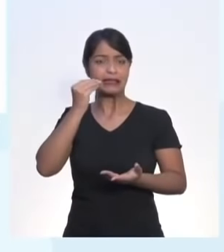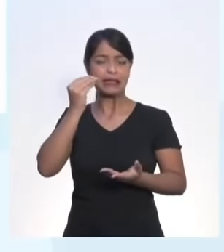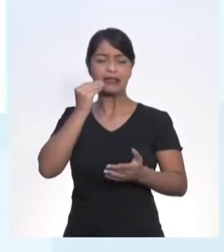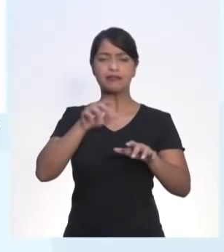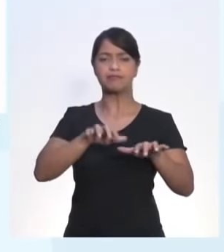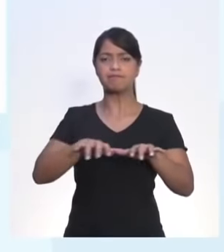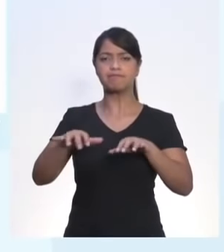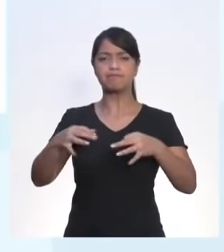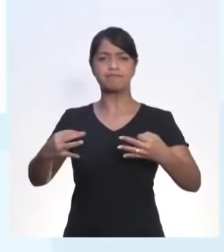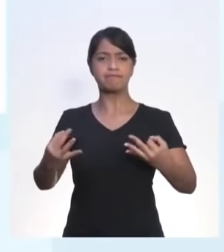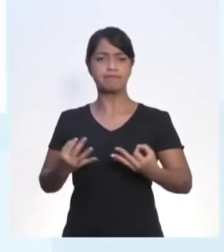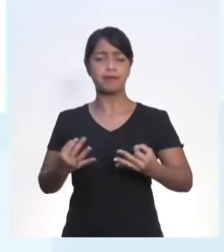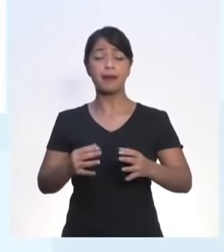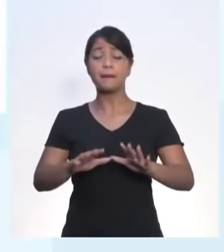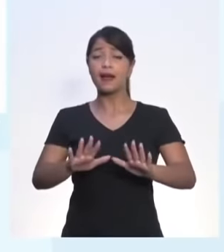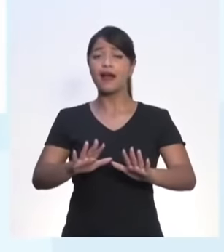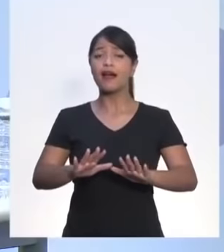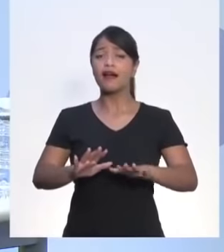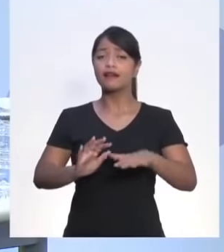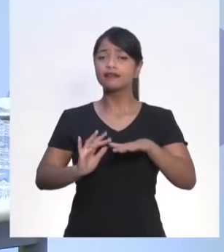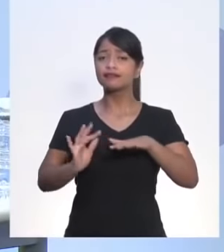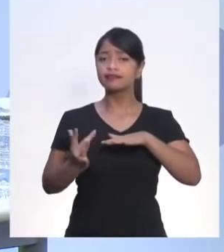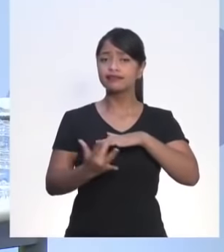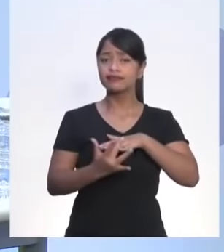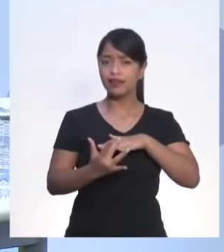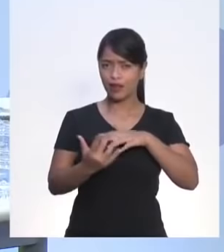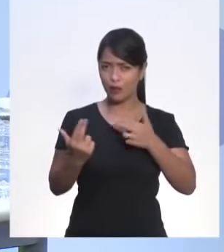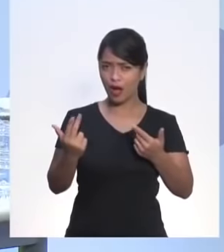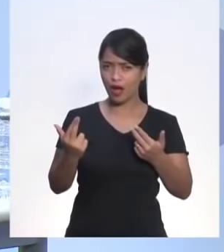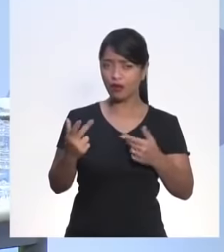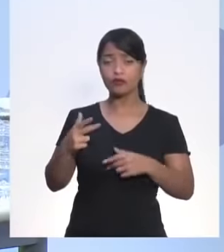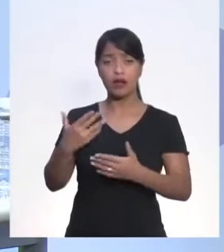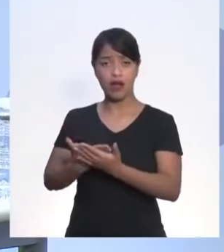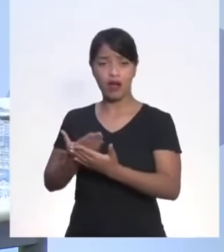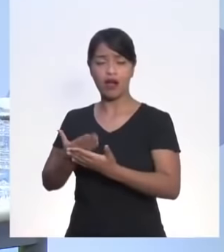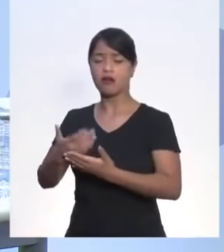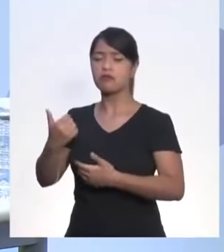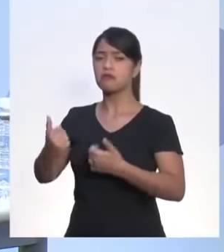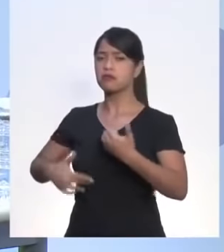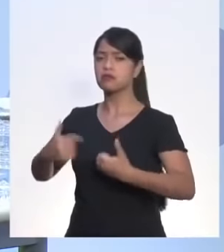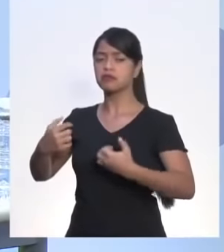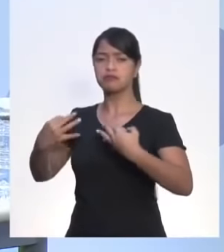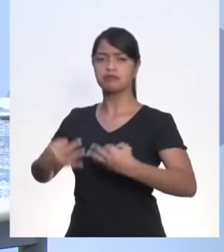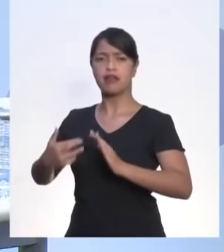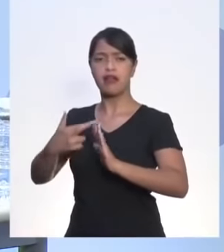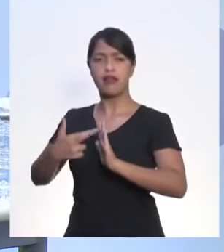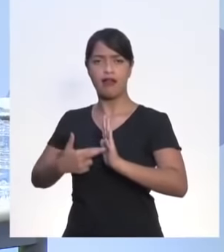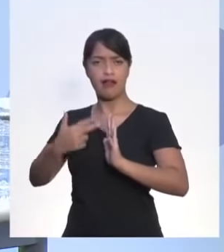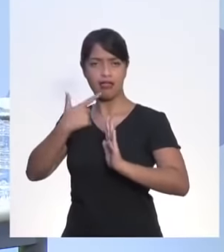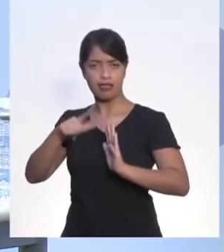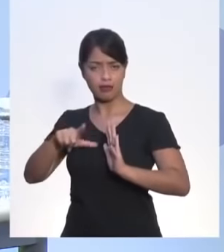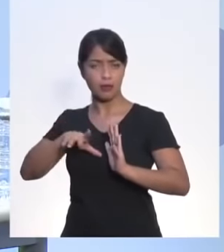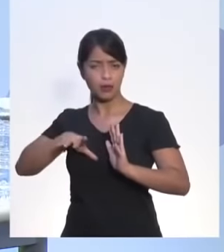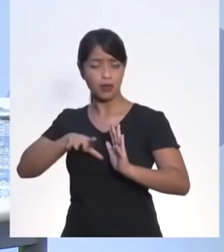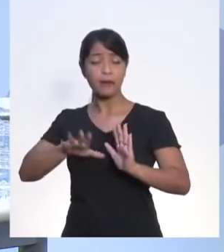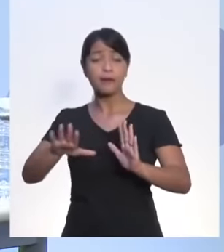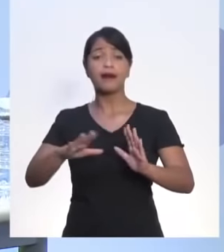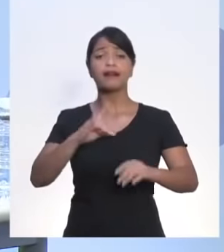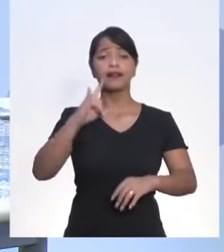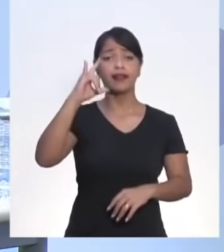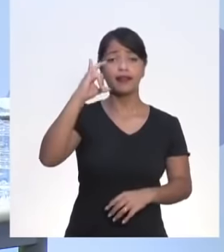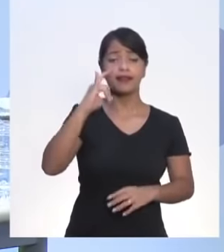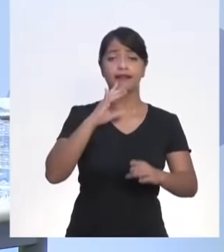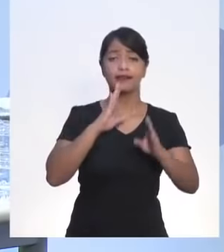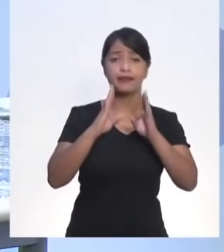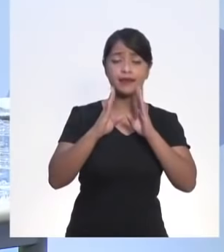escrever direitinho, mas e nas redes sociais também? No WhatsApp, no Facebook, no Instagram, no qualquer